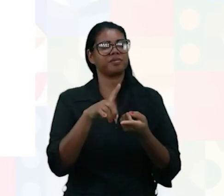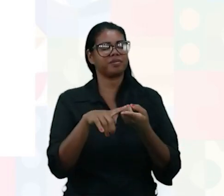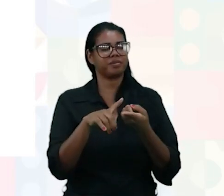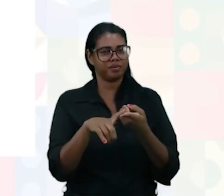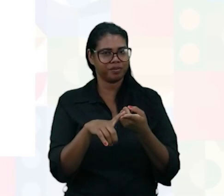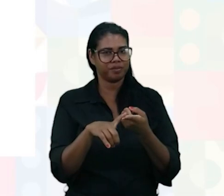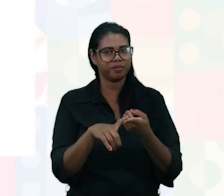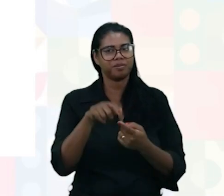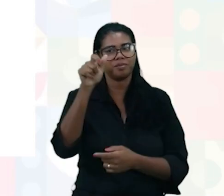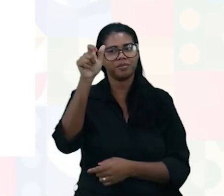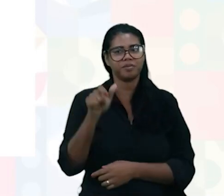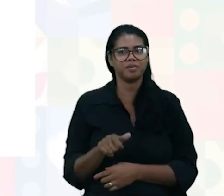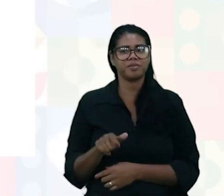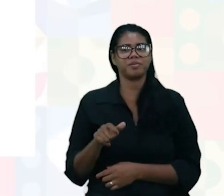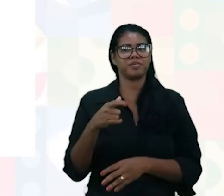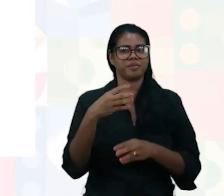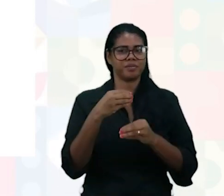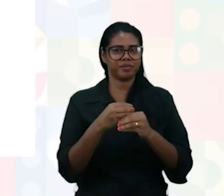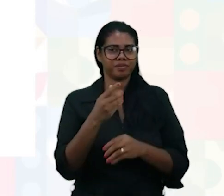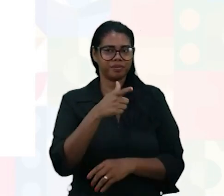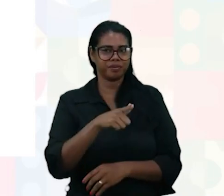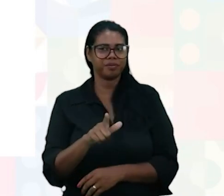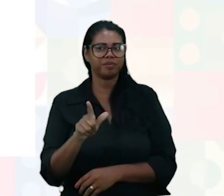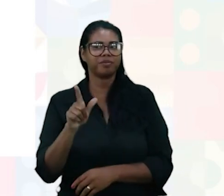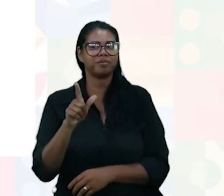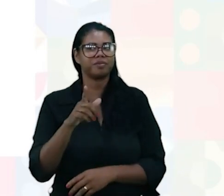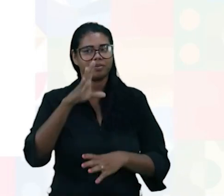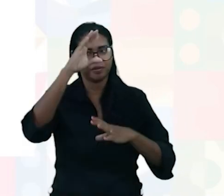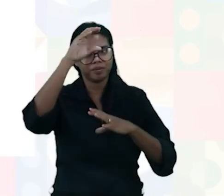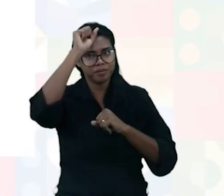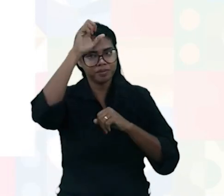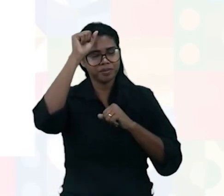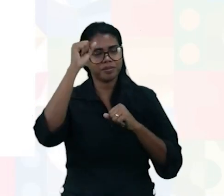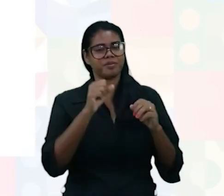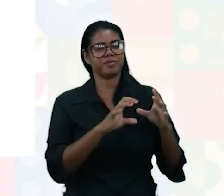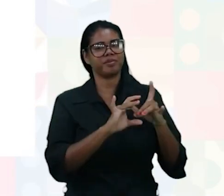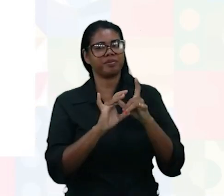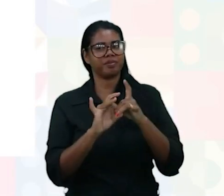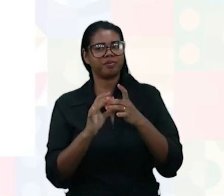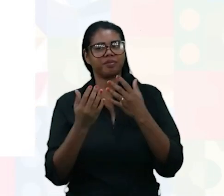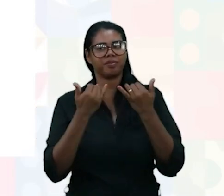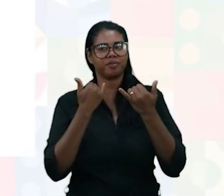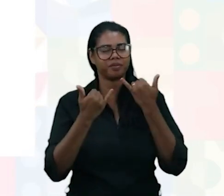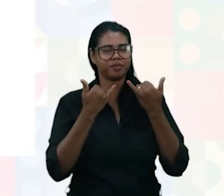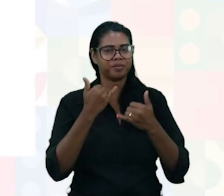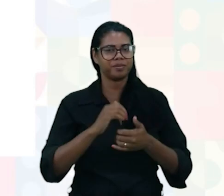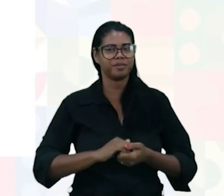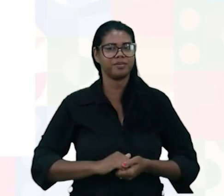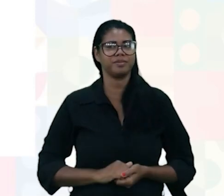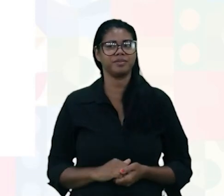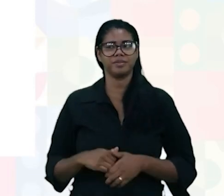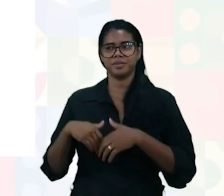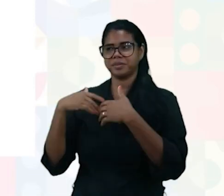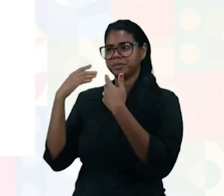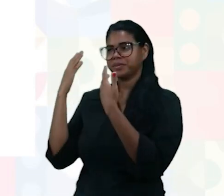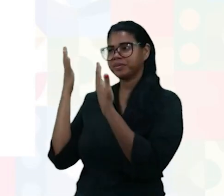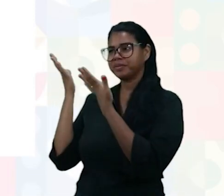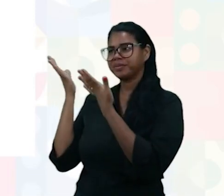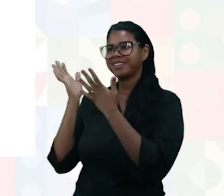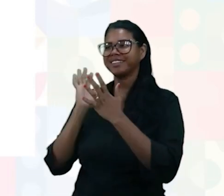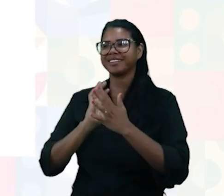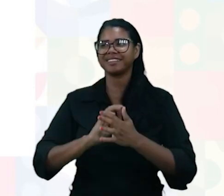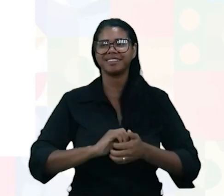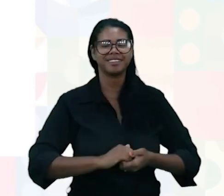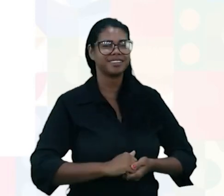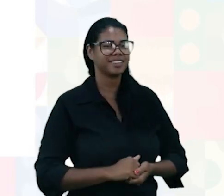esse outro usuário pode formatar um novo conhecimento, tá certo? Produzir uma nova informação, tá bom? A gente